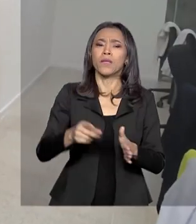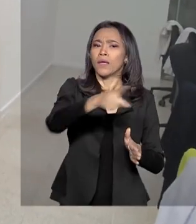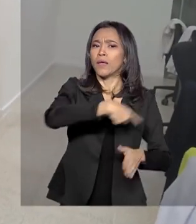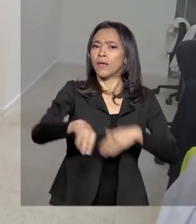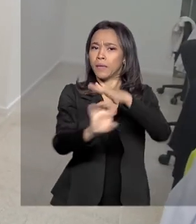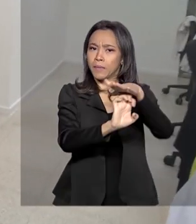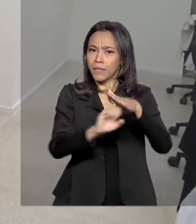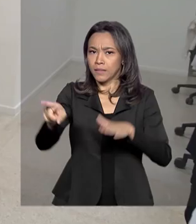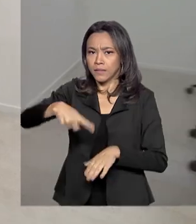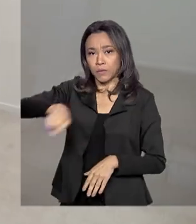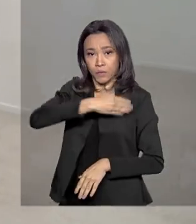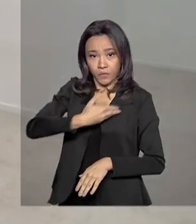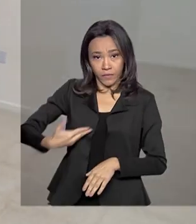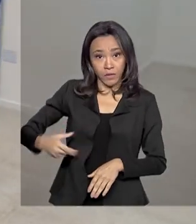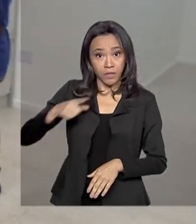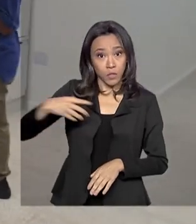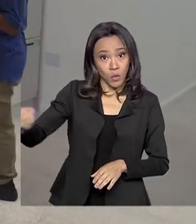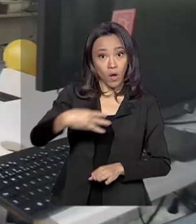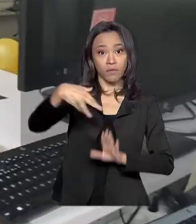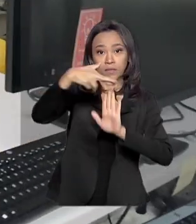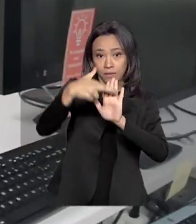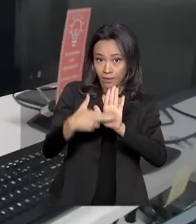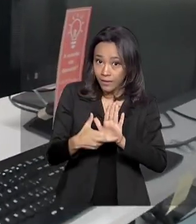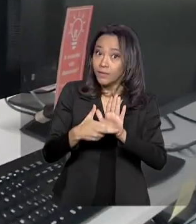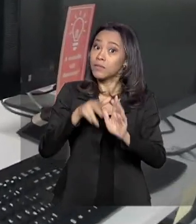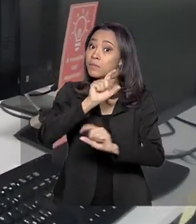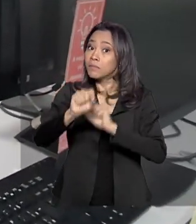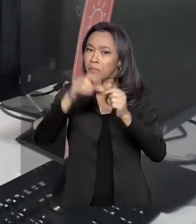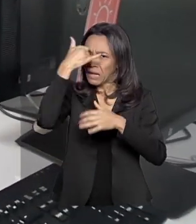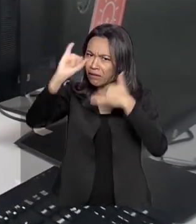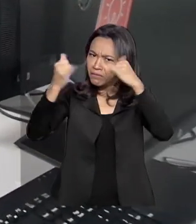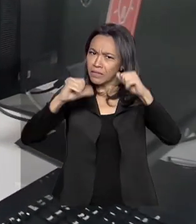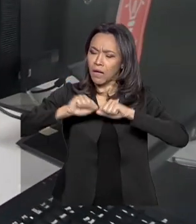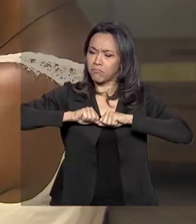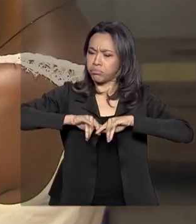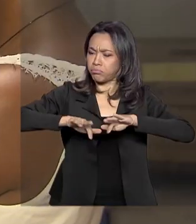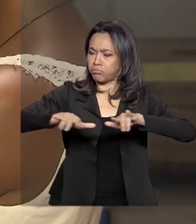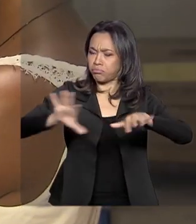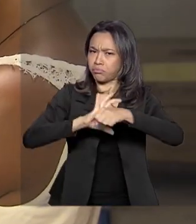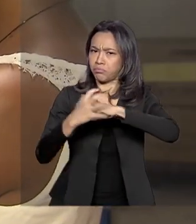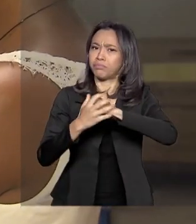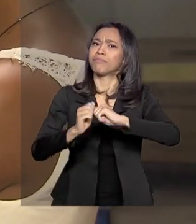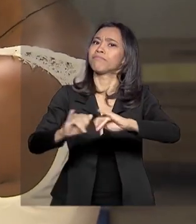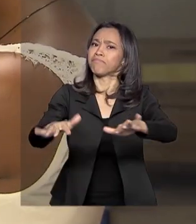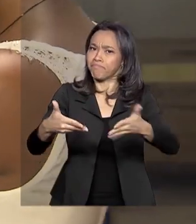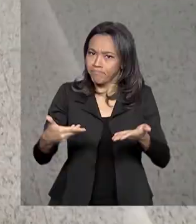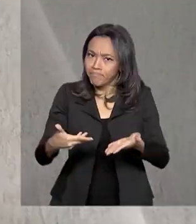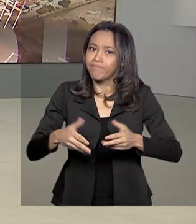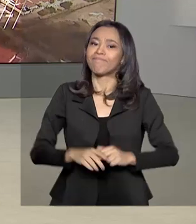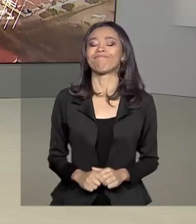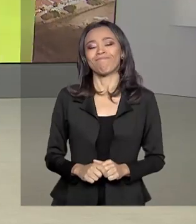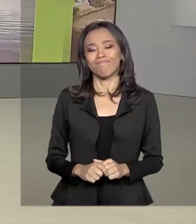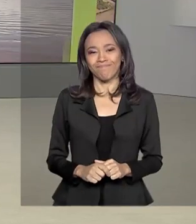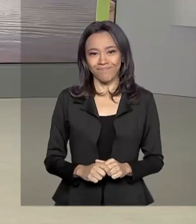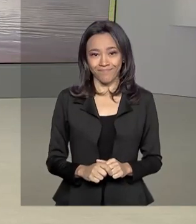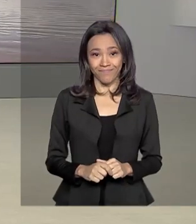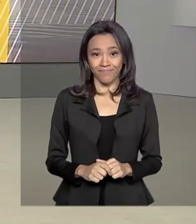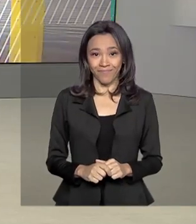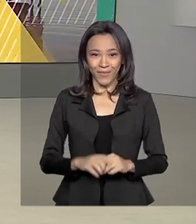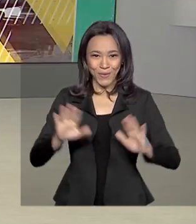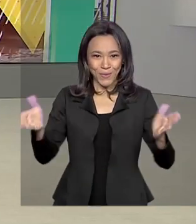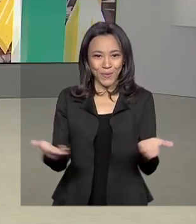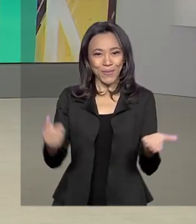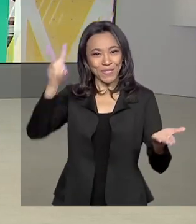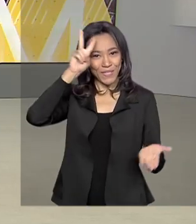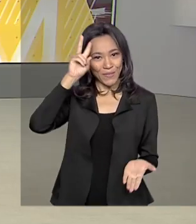público contam agora com novas orientações para evitar a disseminação do novo coronavírus. Hoje